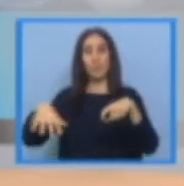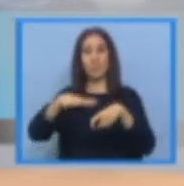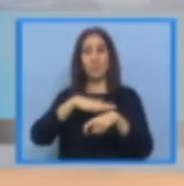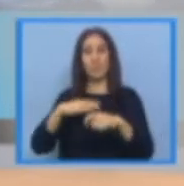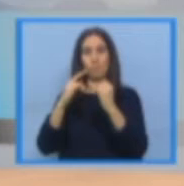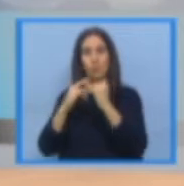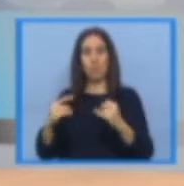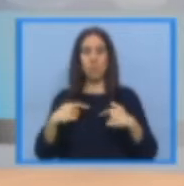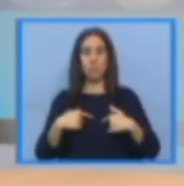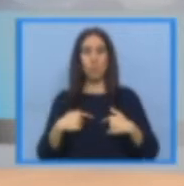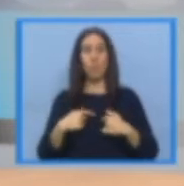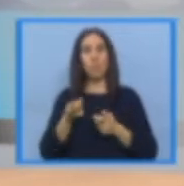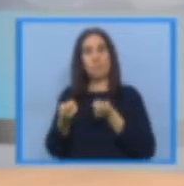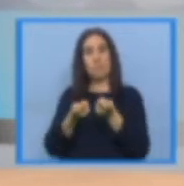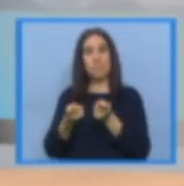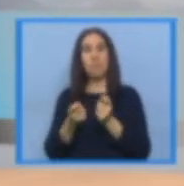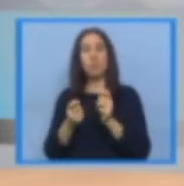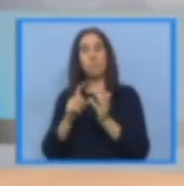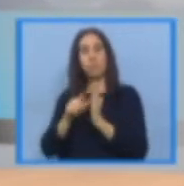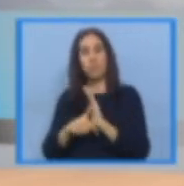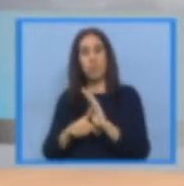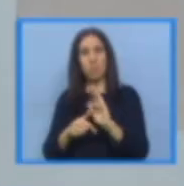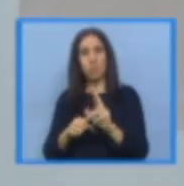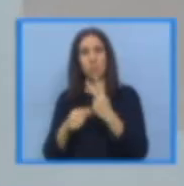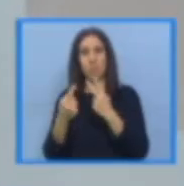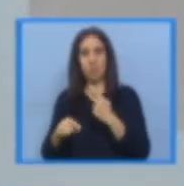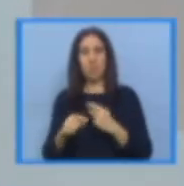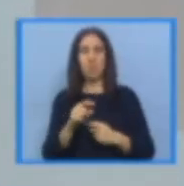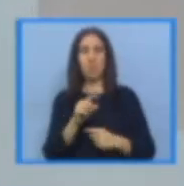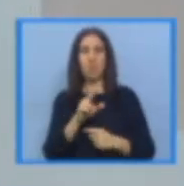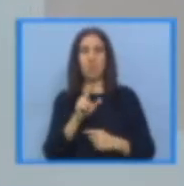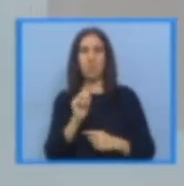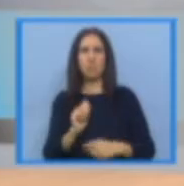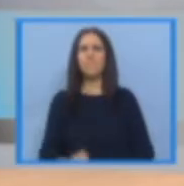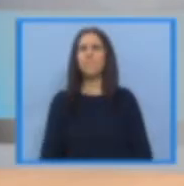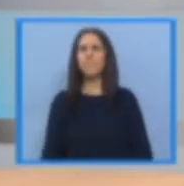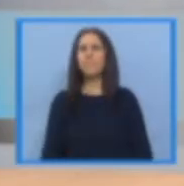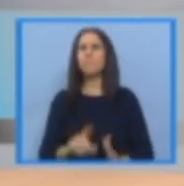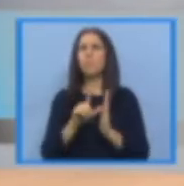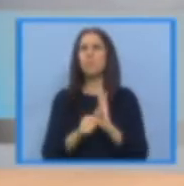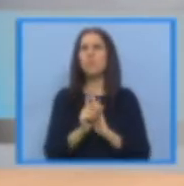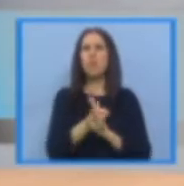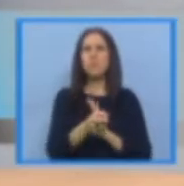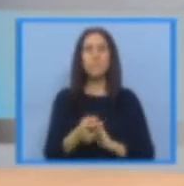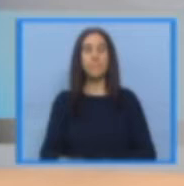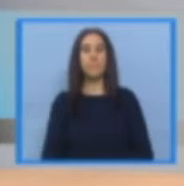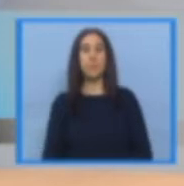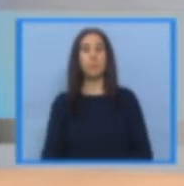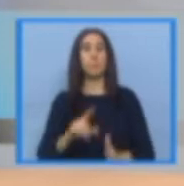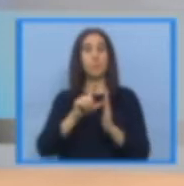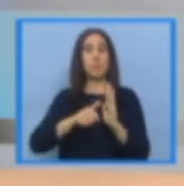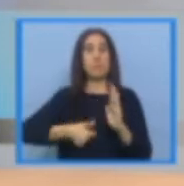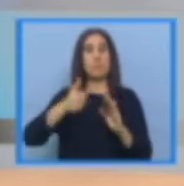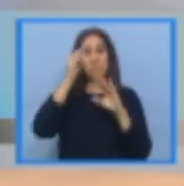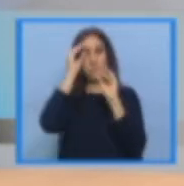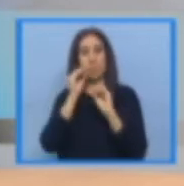do JRS. E estes projetos consistem em quê? São sobretudo os projetos de educação. Depois há um projeto grande